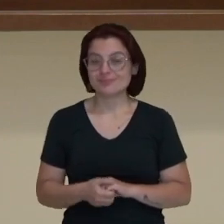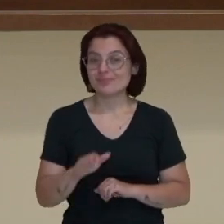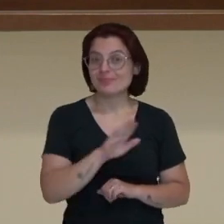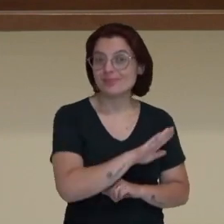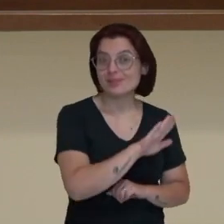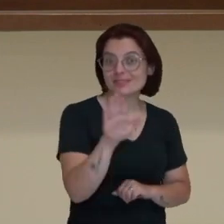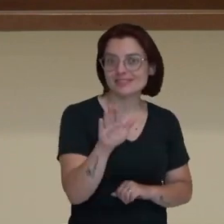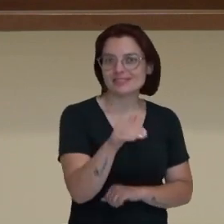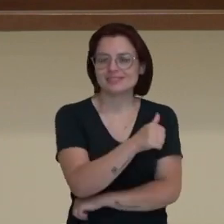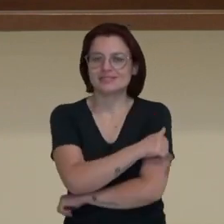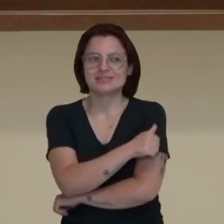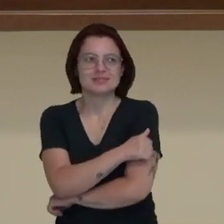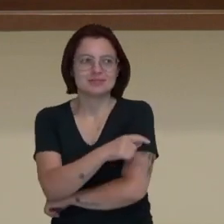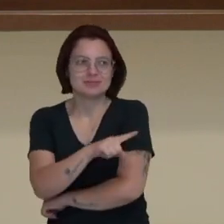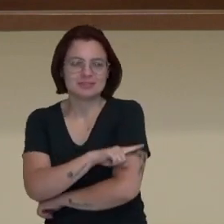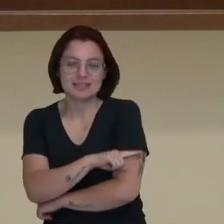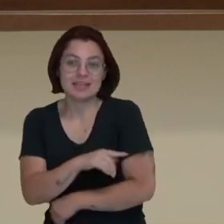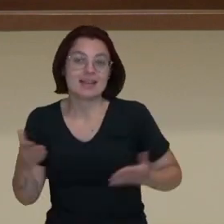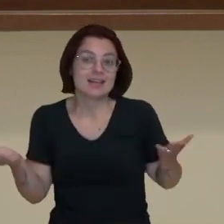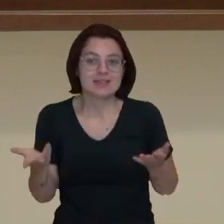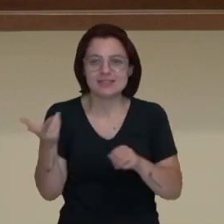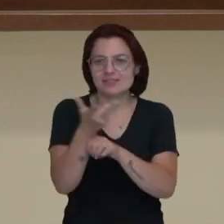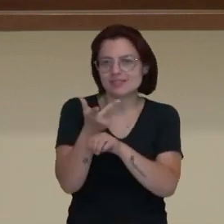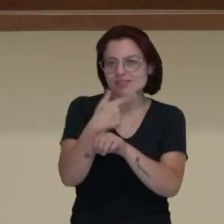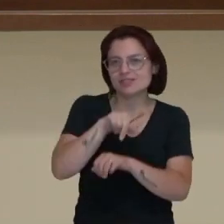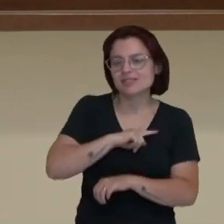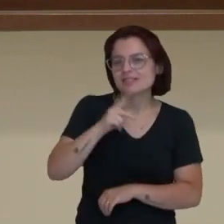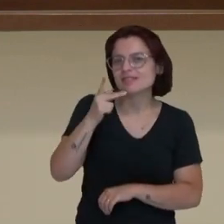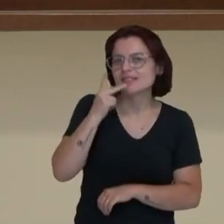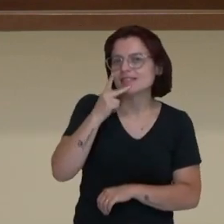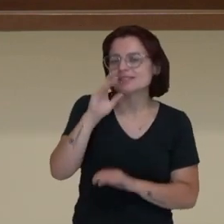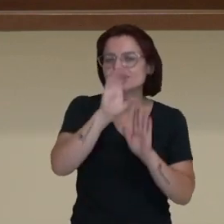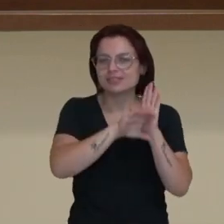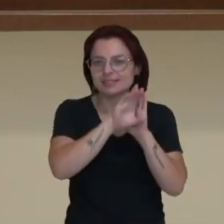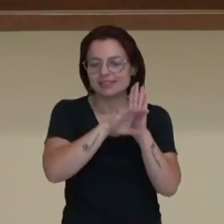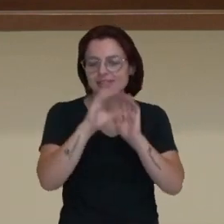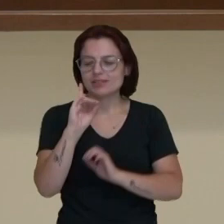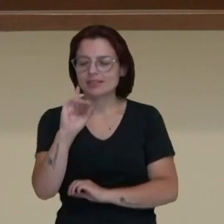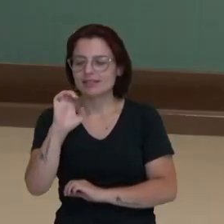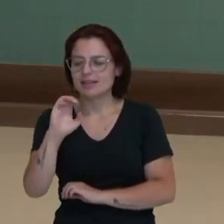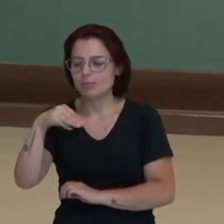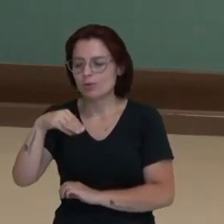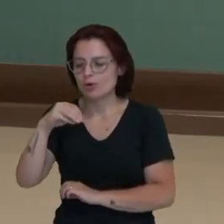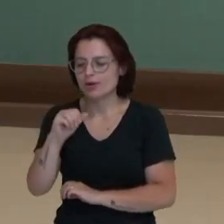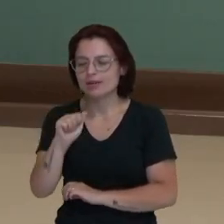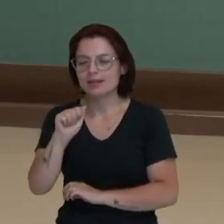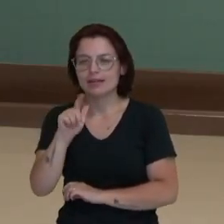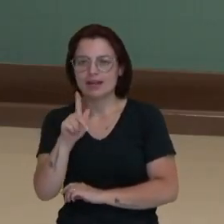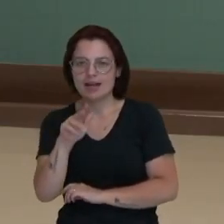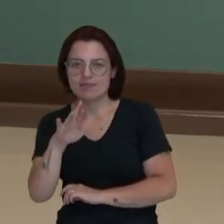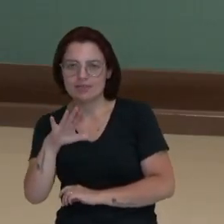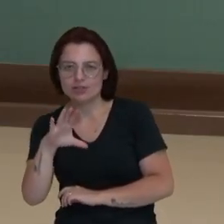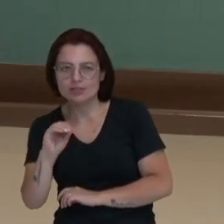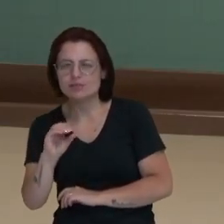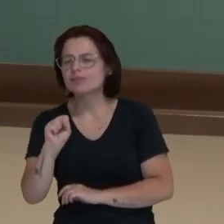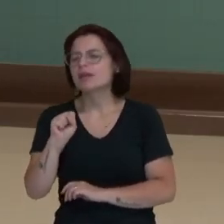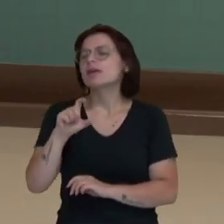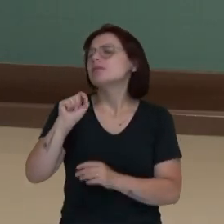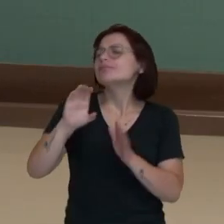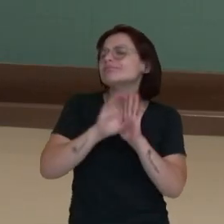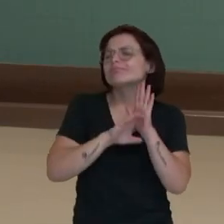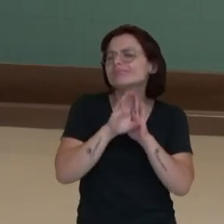Olá, estudantes da primeira série. Neste vídeo vamos falar sobre conceitos demográficos. Conceitos demográficos ou os estudos demográficos